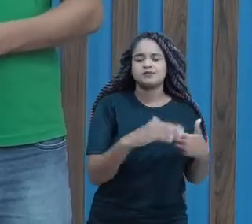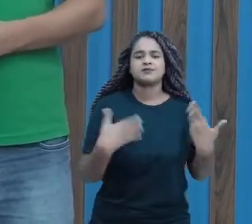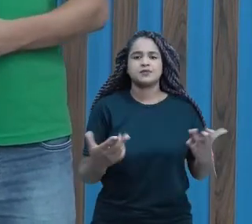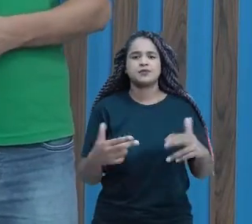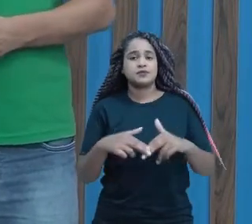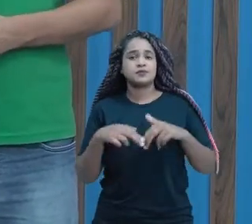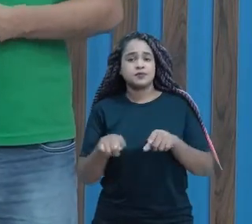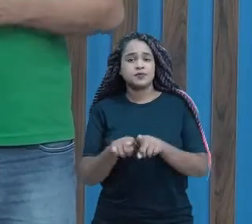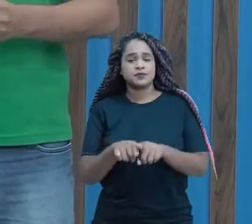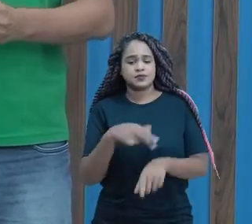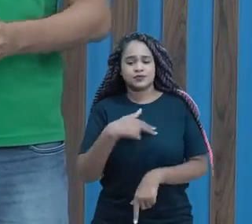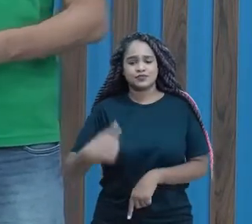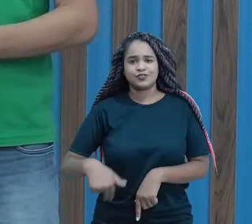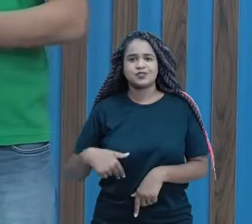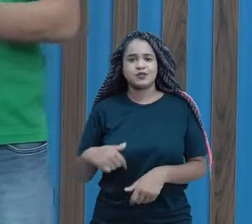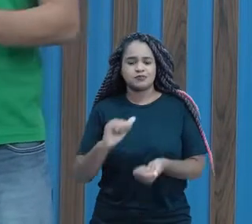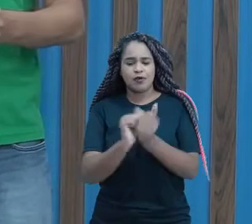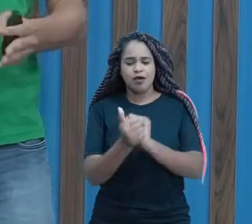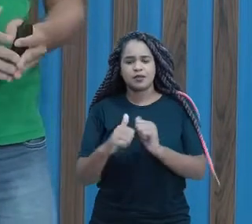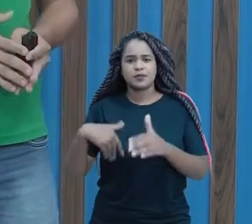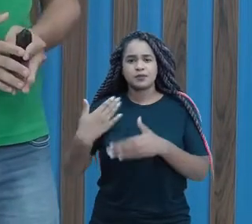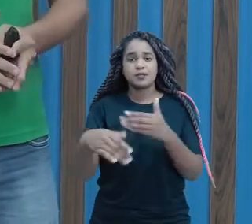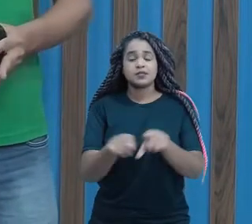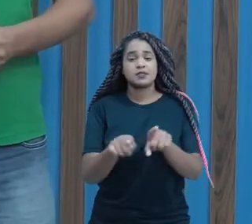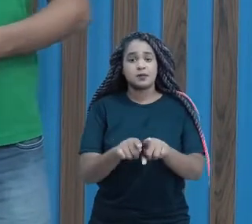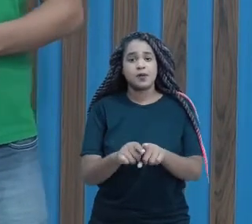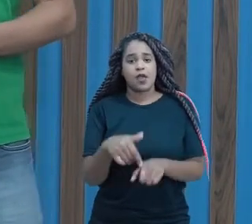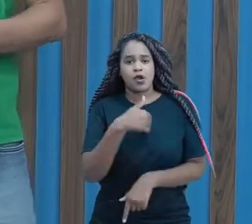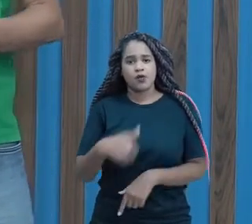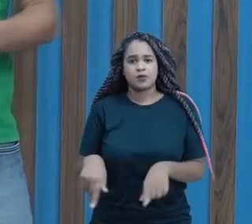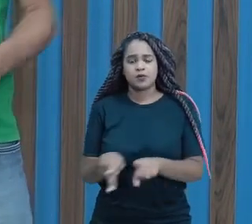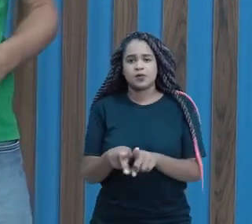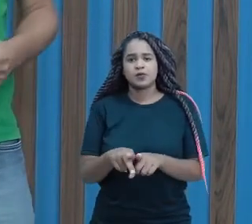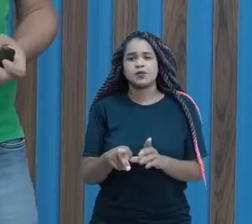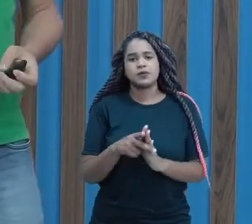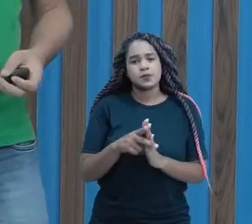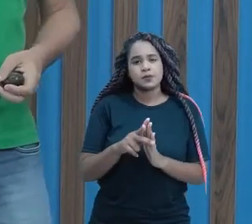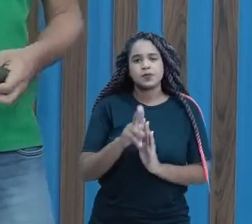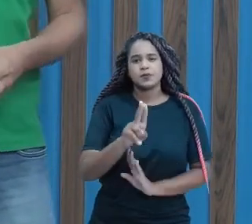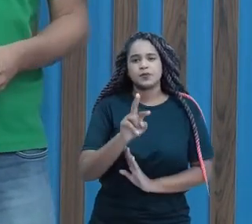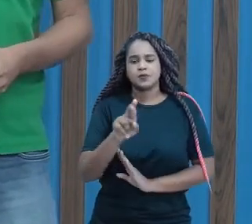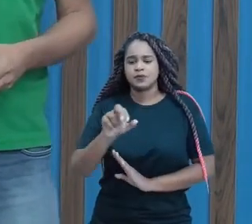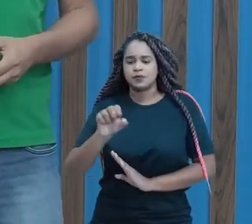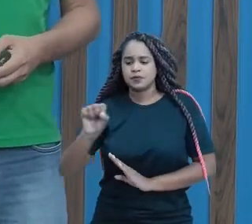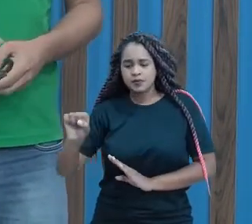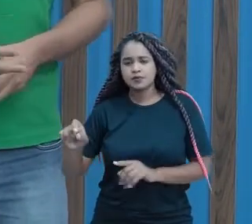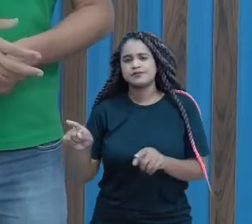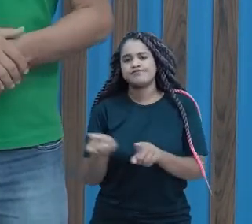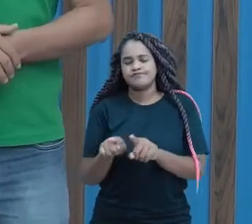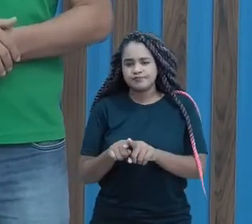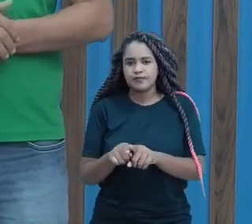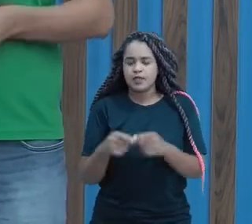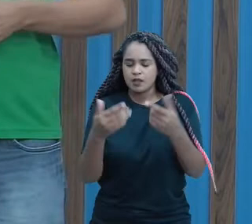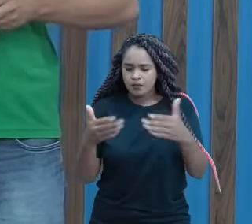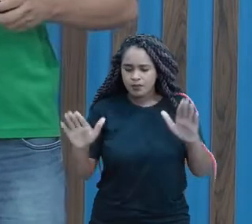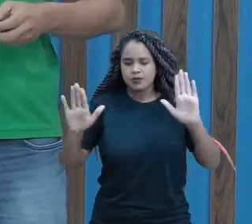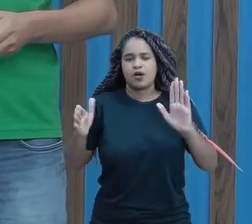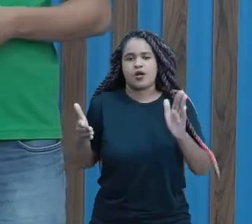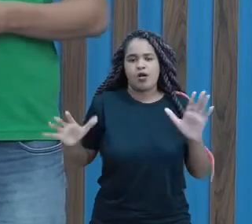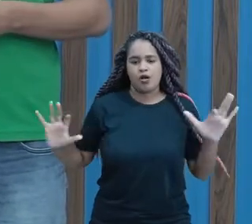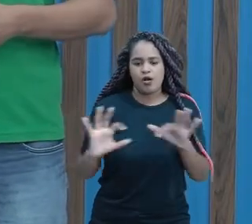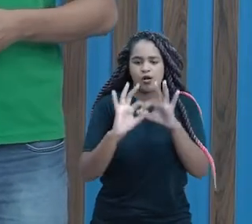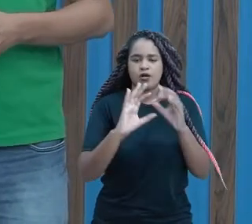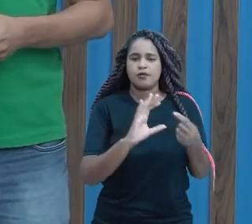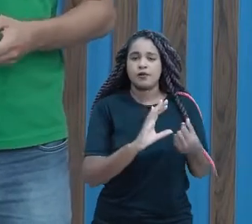o governo da União Soviética, nas últimas décadas do século XX, também promoveu essa abertura, mas que acabou,